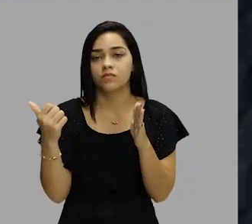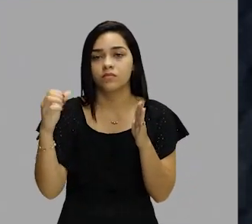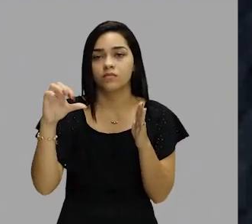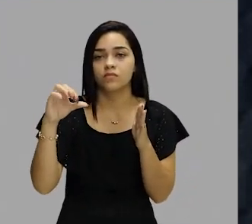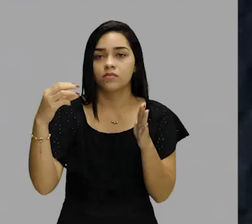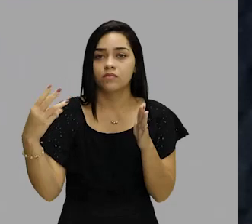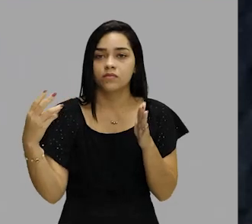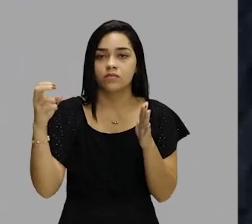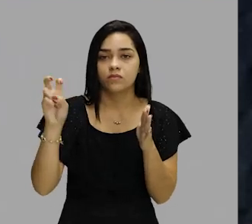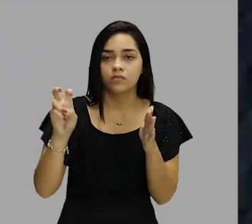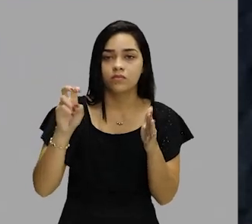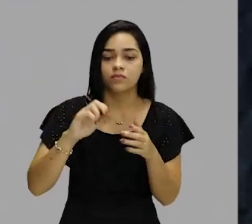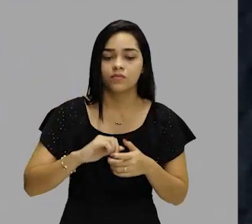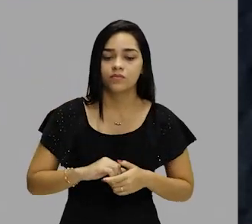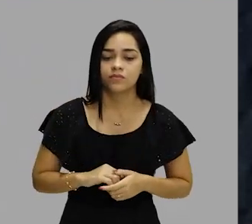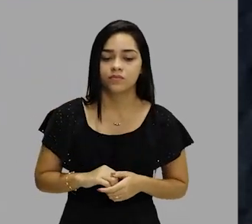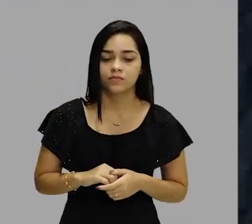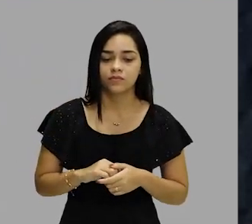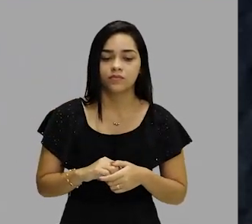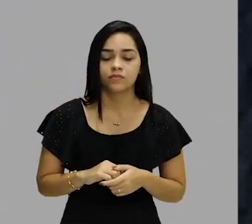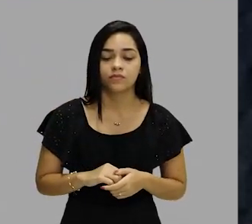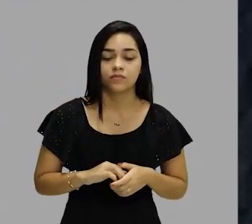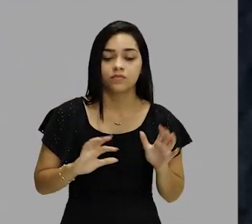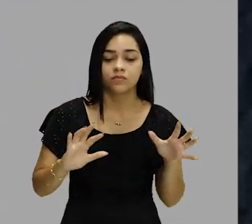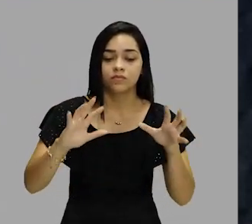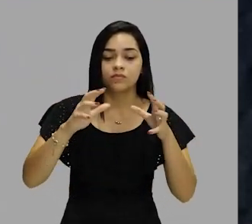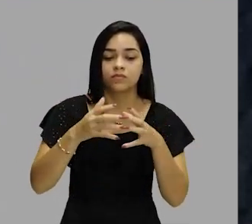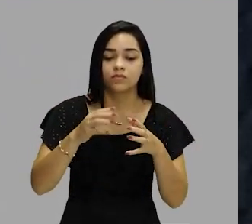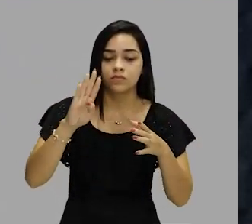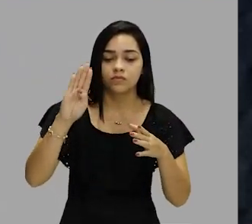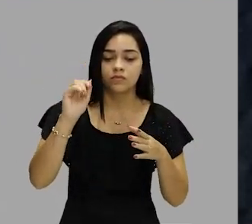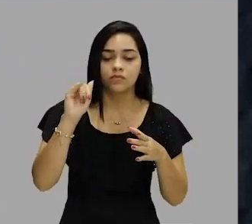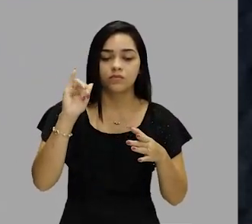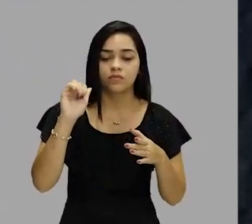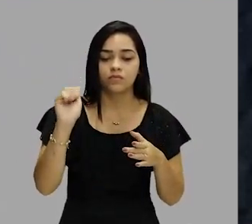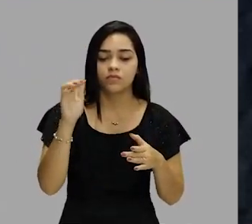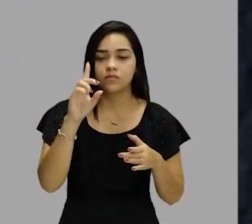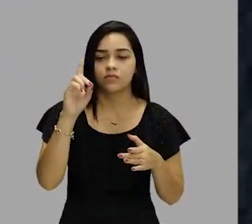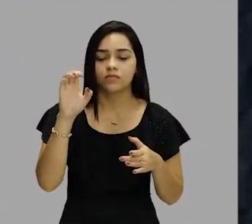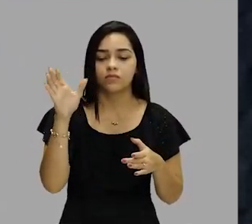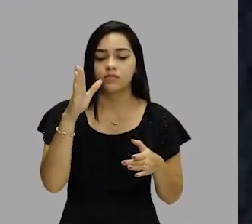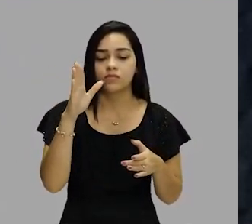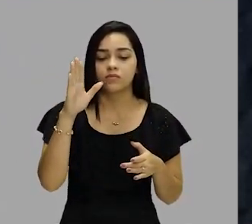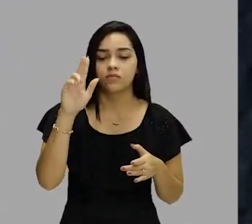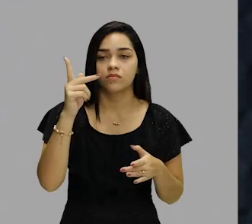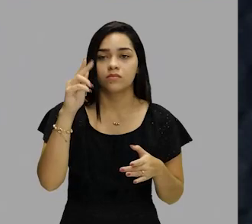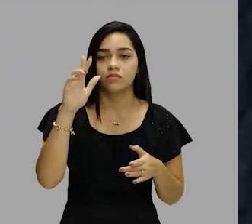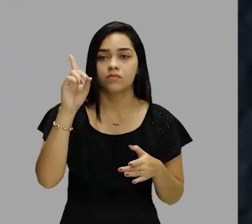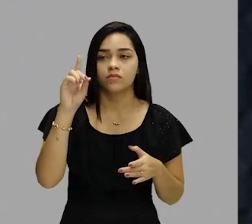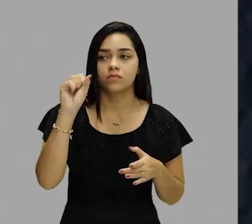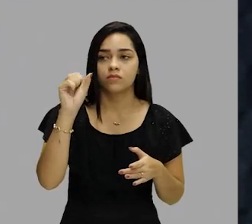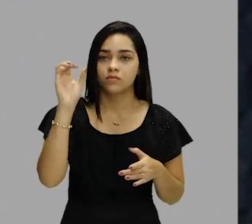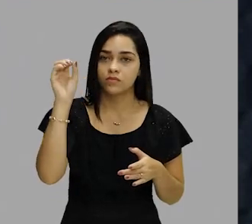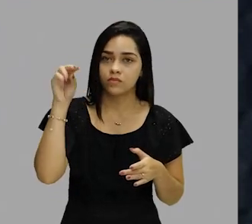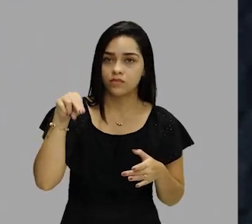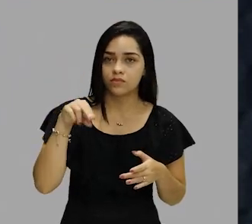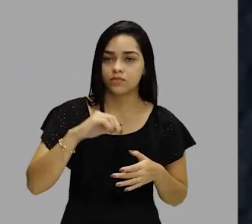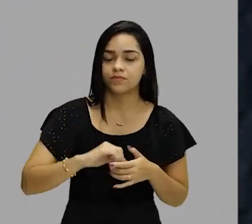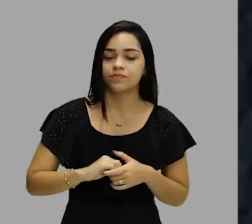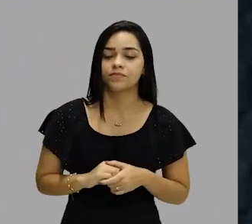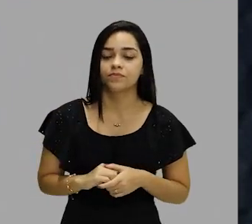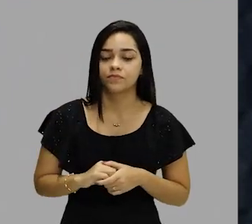a 1935. Foi coletados esses dados aqui pela Companhia da Baía de Hudson,